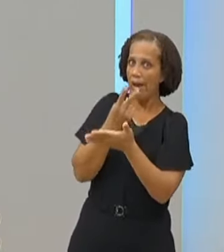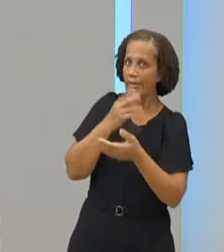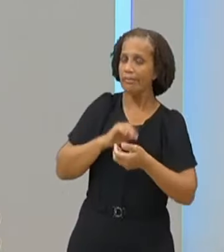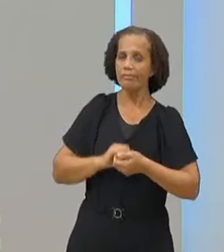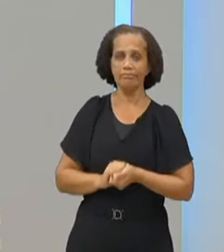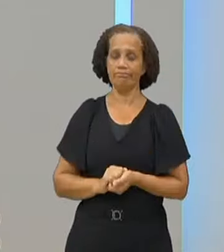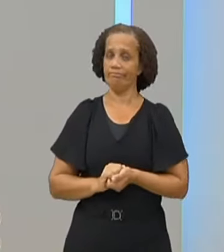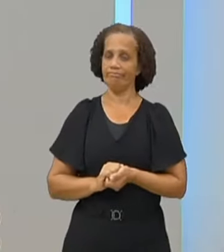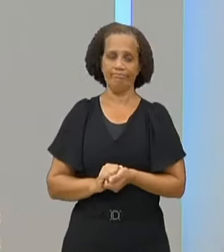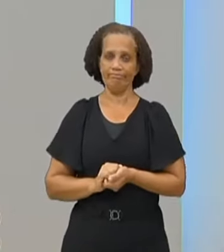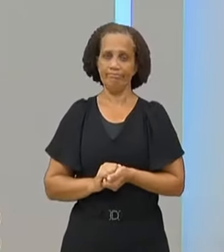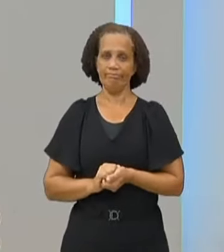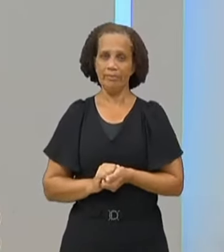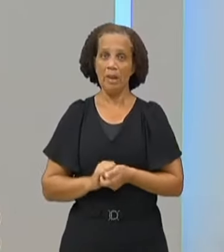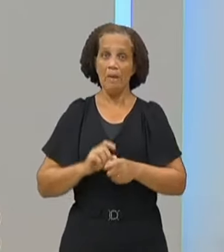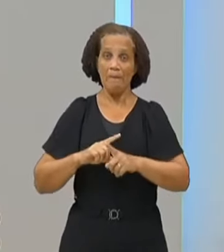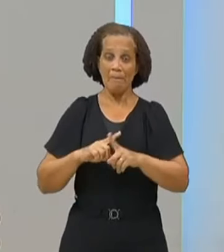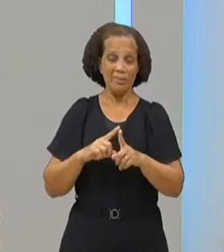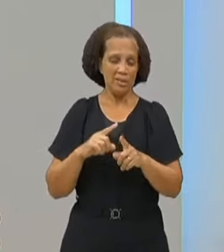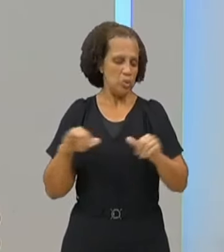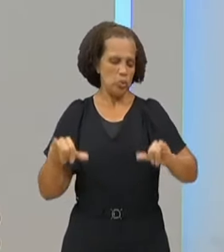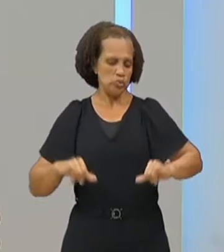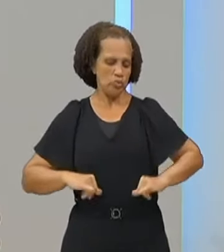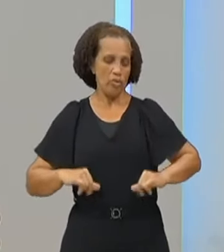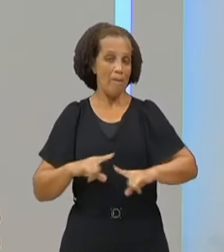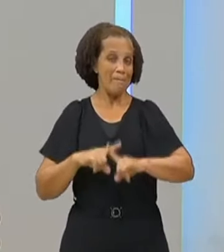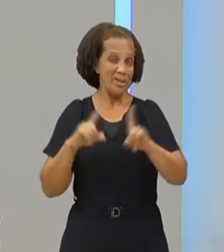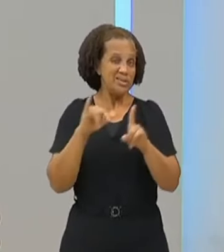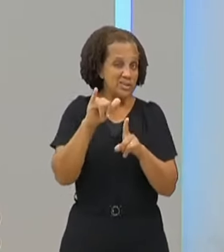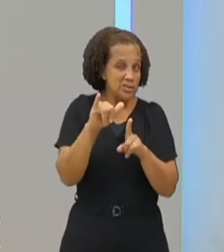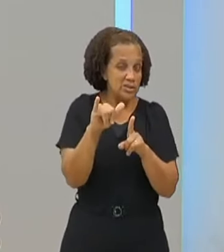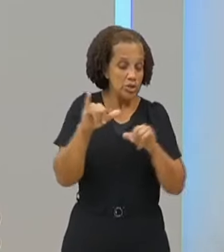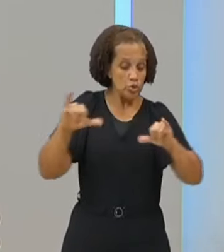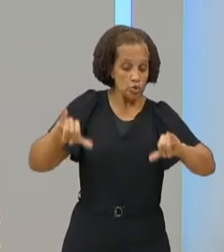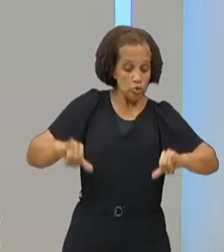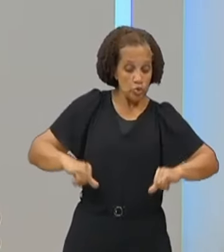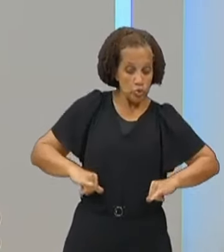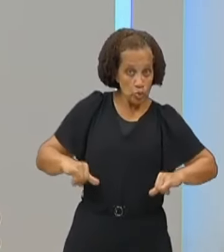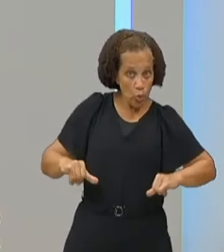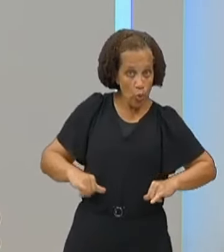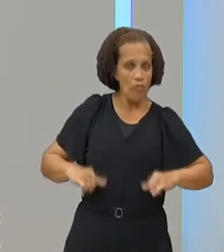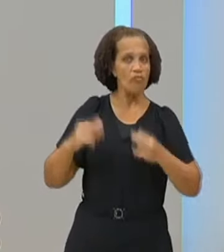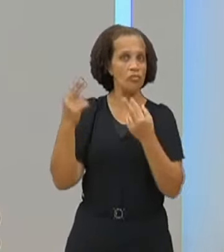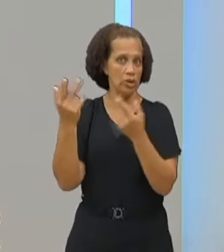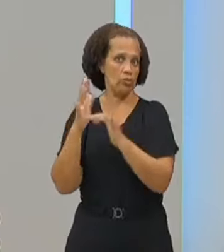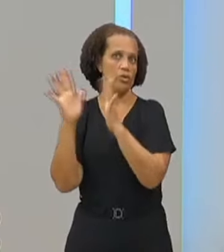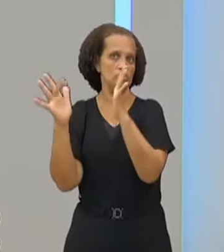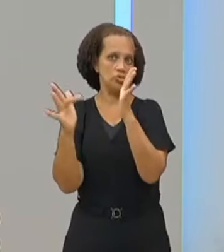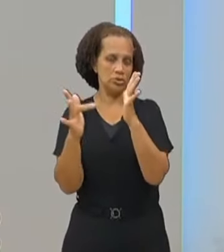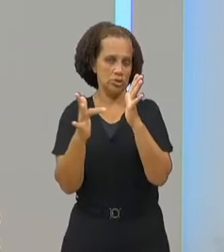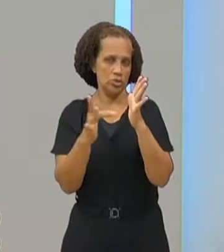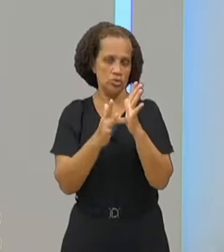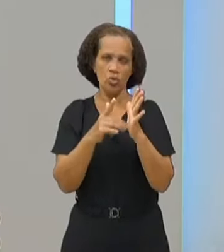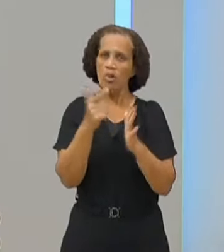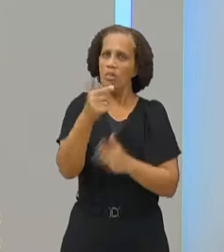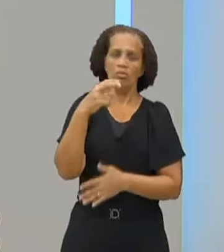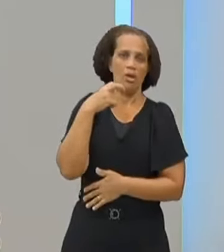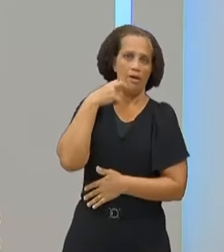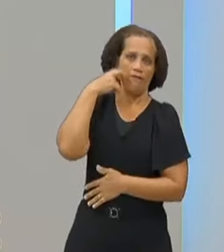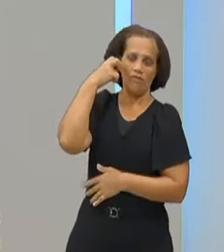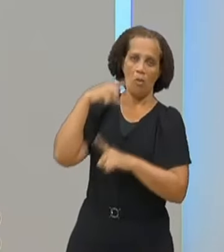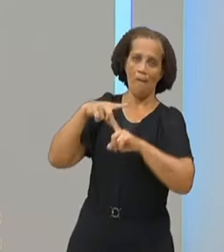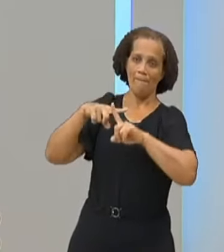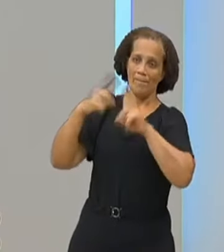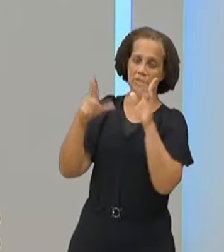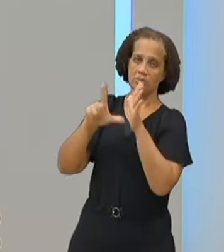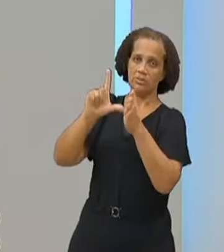alheios. Mas, se padece como cristão, não se envergonhe, antes glorifique